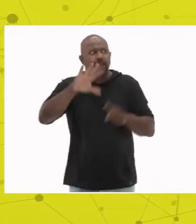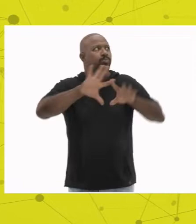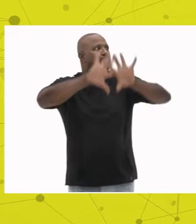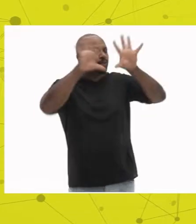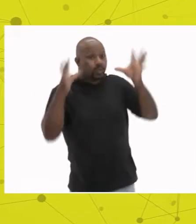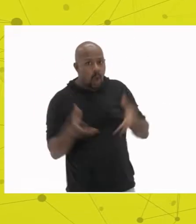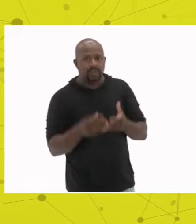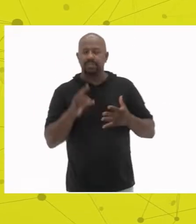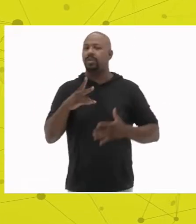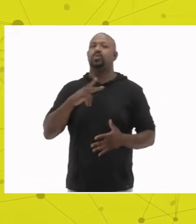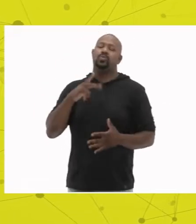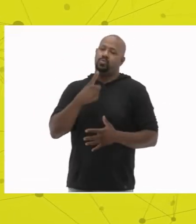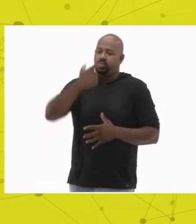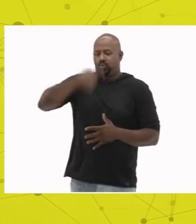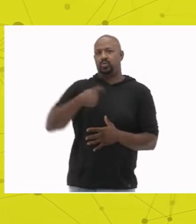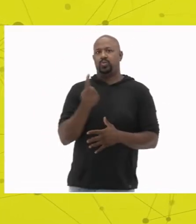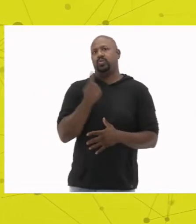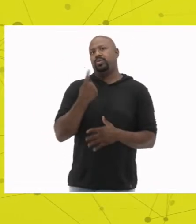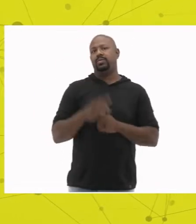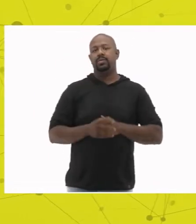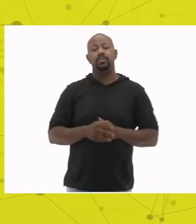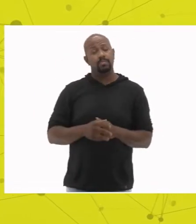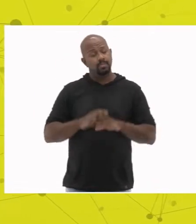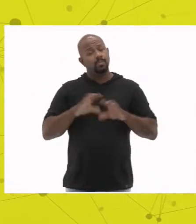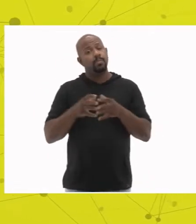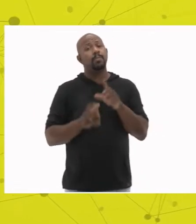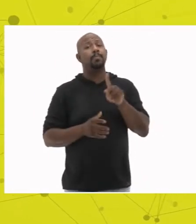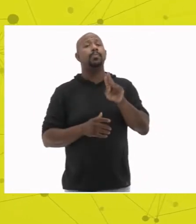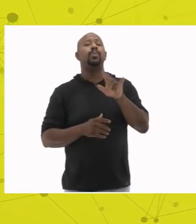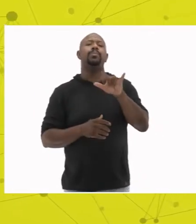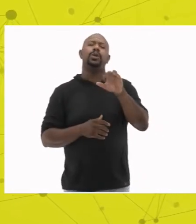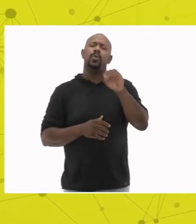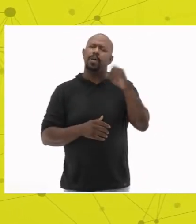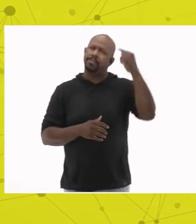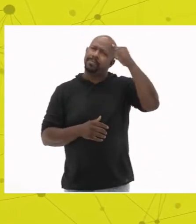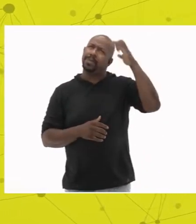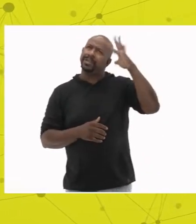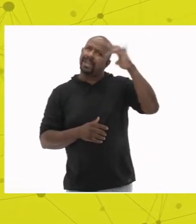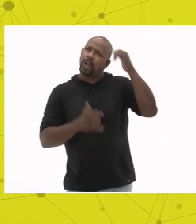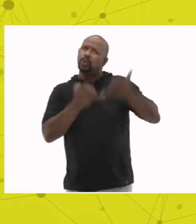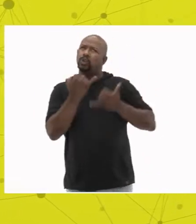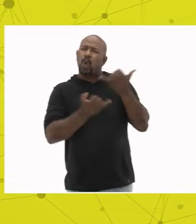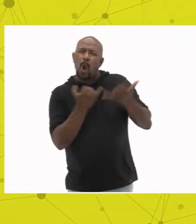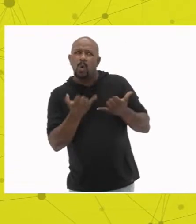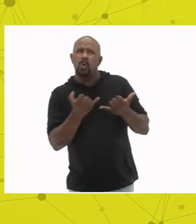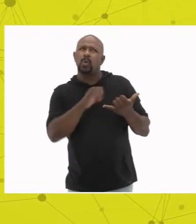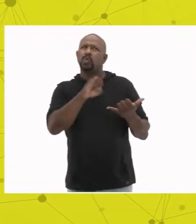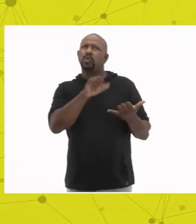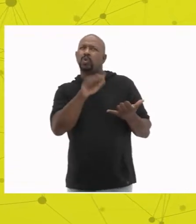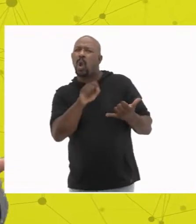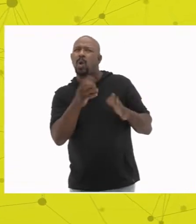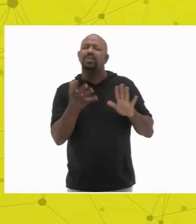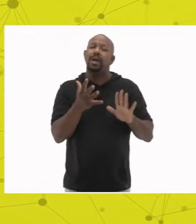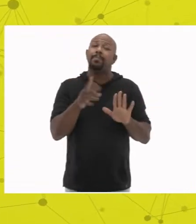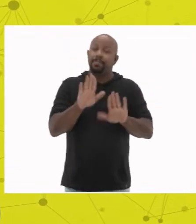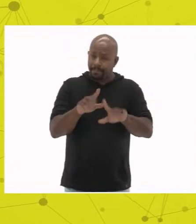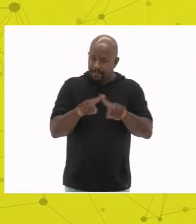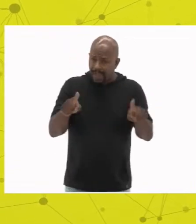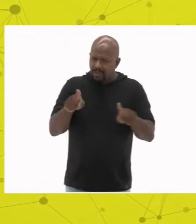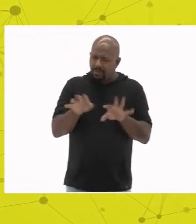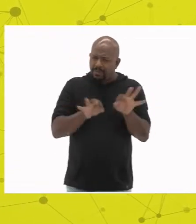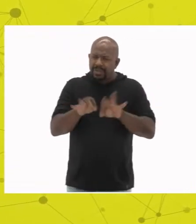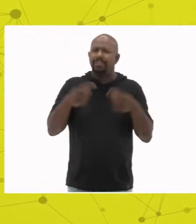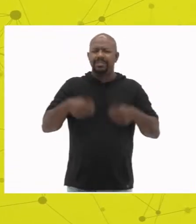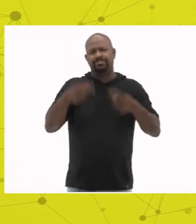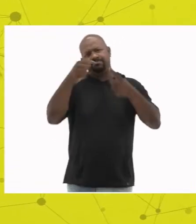que o singular, ou seja, um público. Não é difícil pensar jogo, que antecede uma gamificação, mas como um projeto,